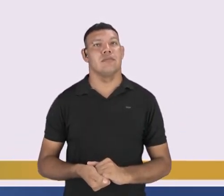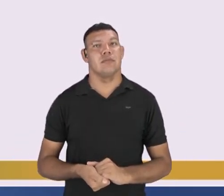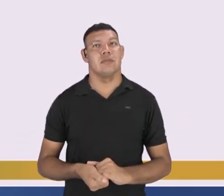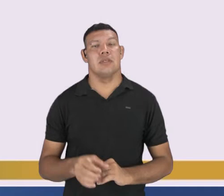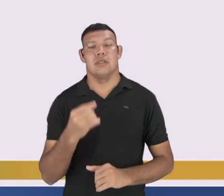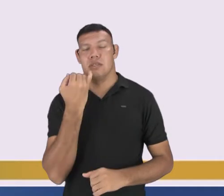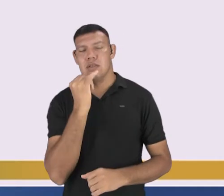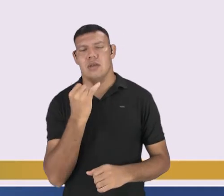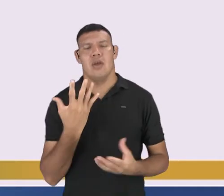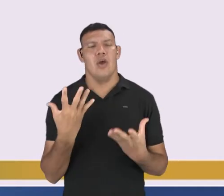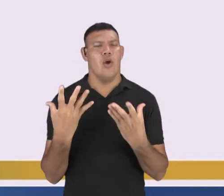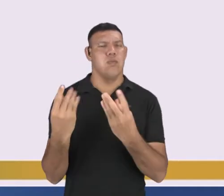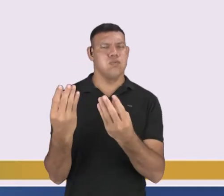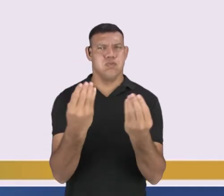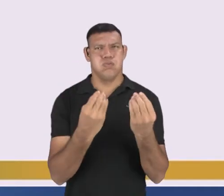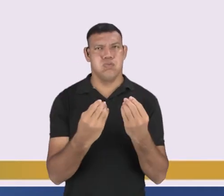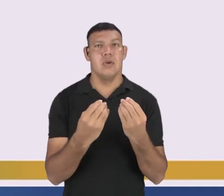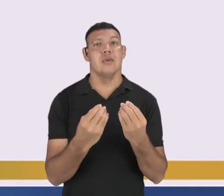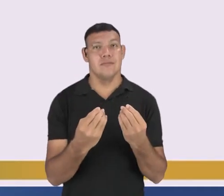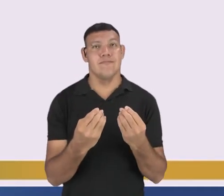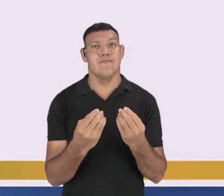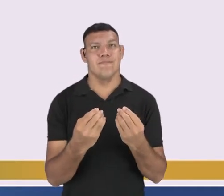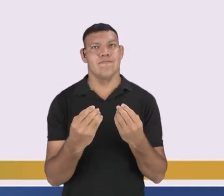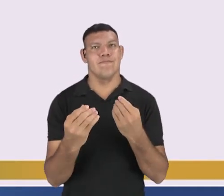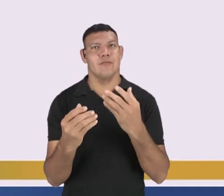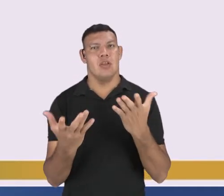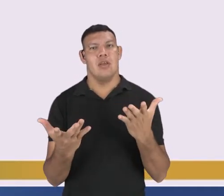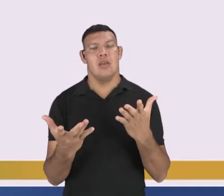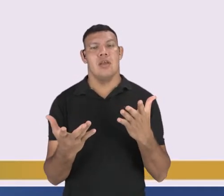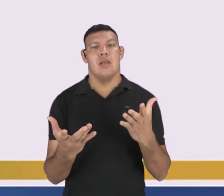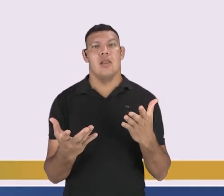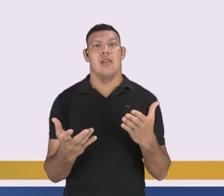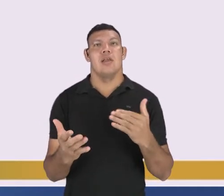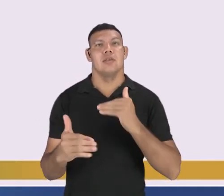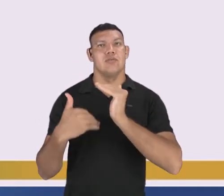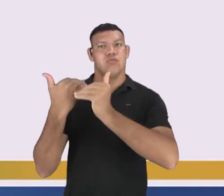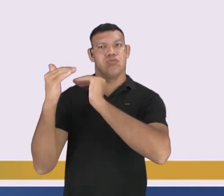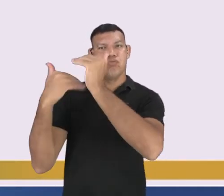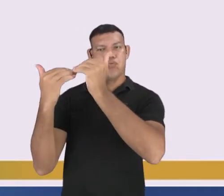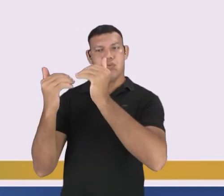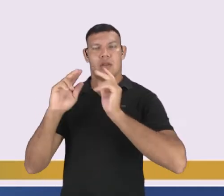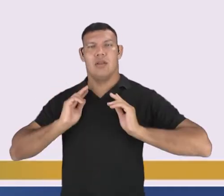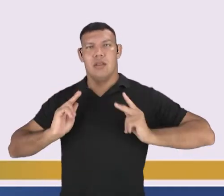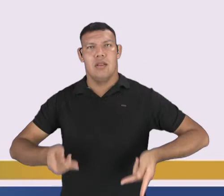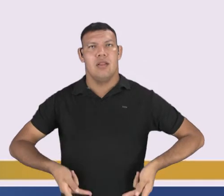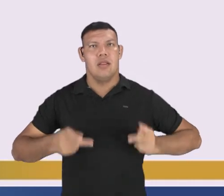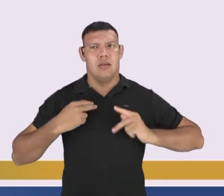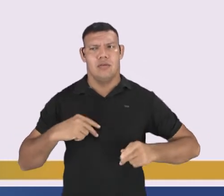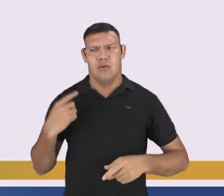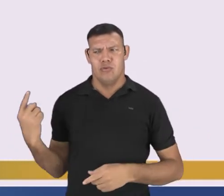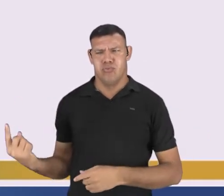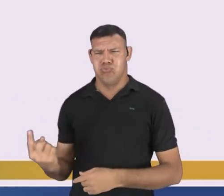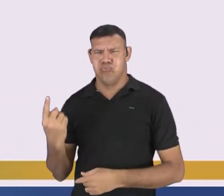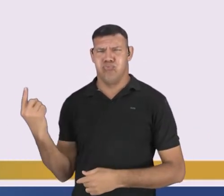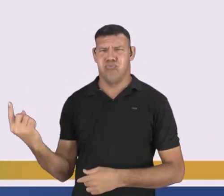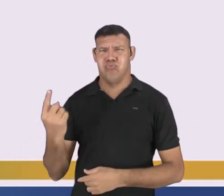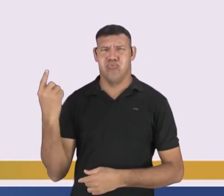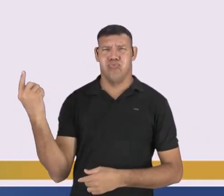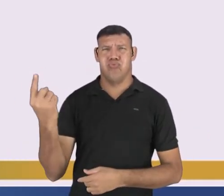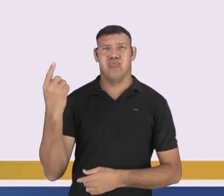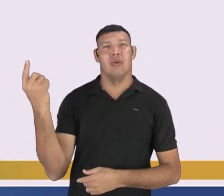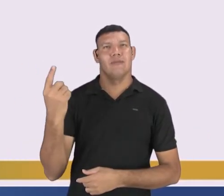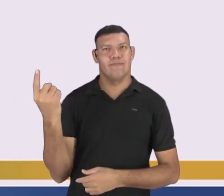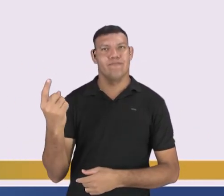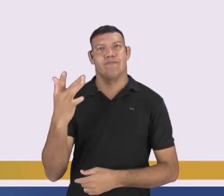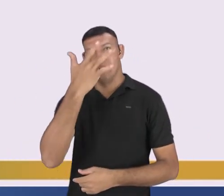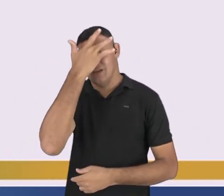produção do hormônio do crescimento causa o que nós chamamos de gigantismo, que é o crescimento exagerado de uma